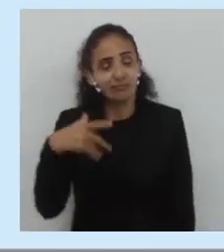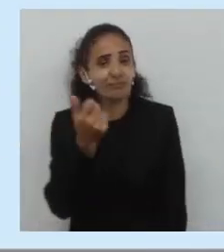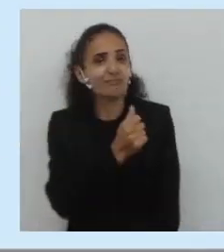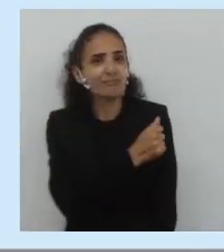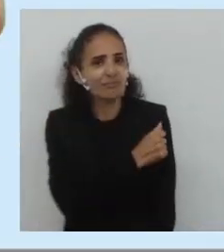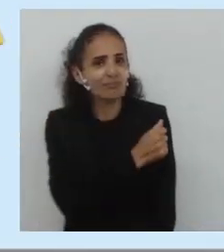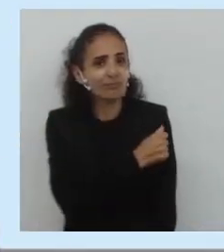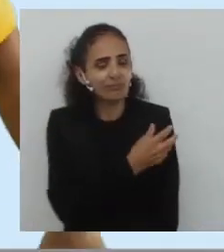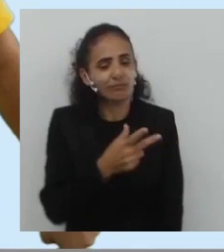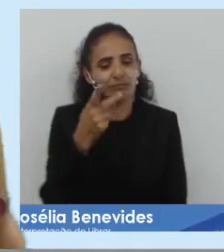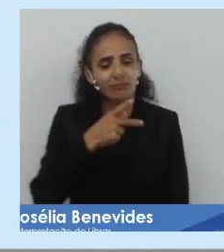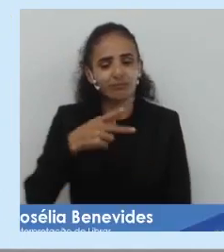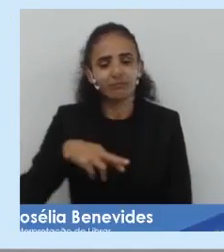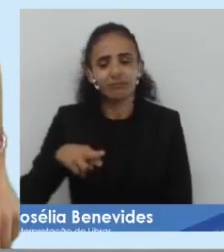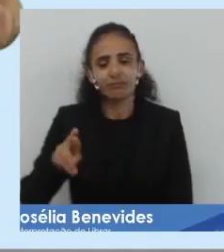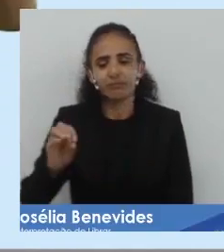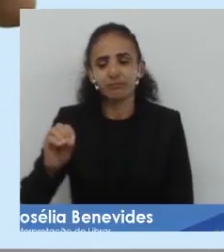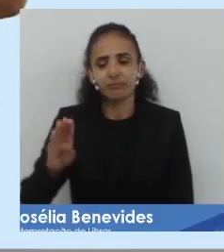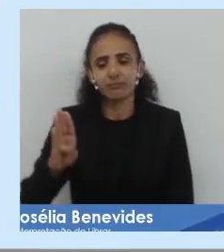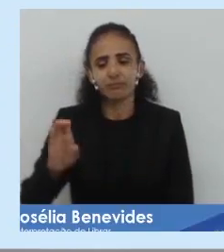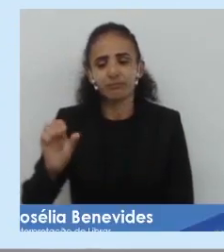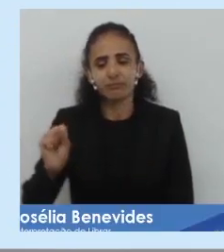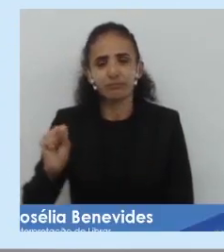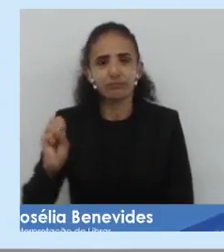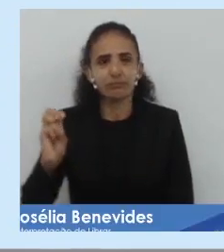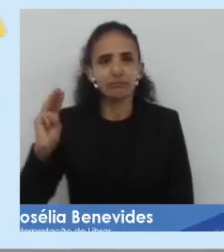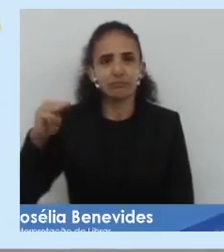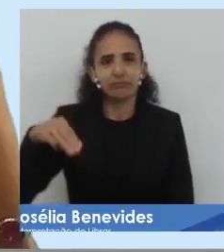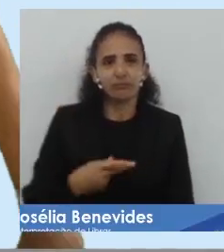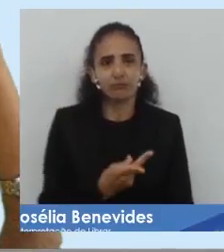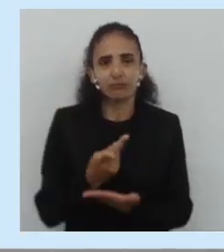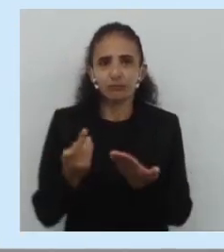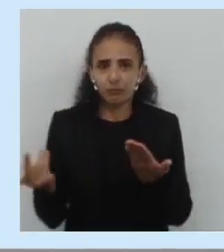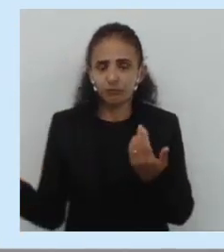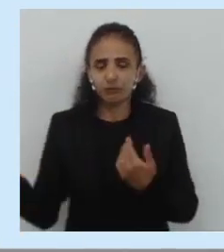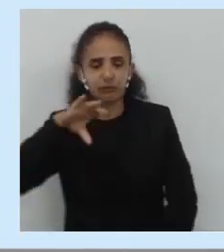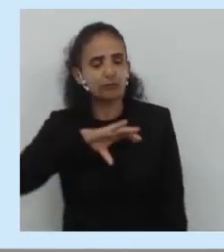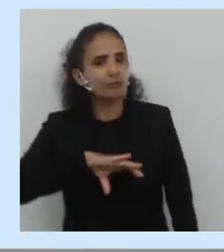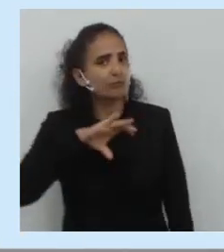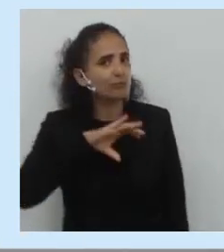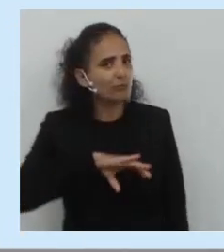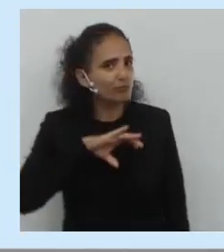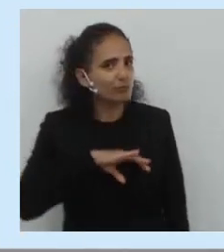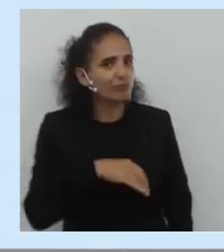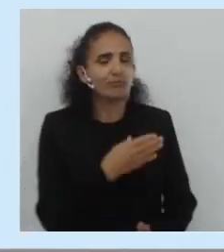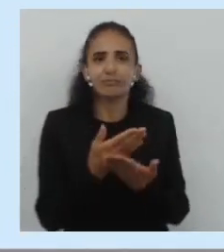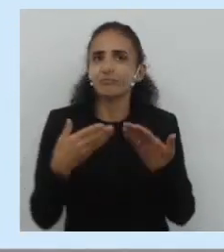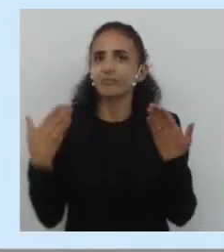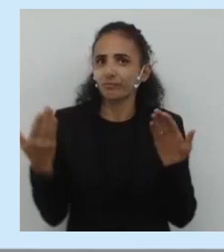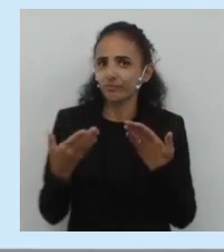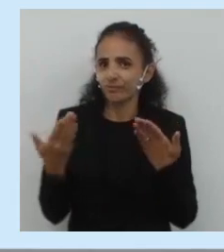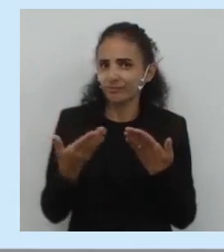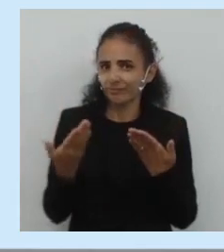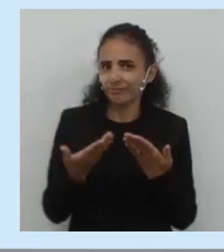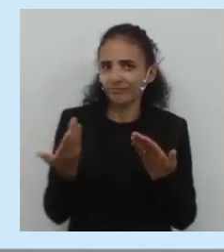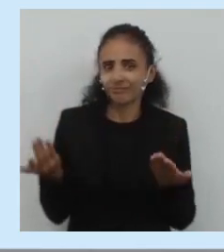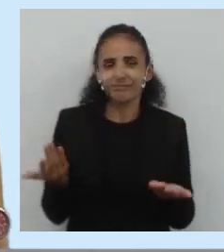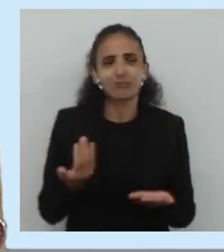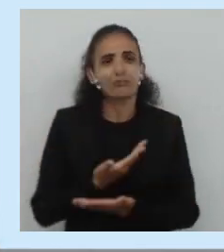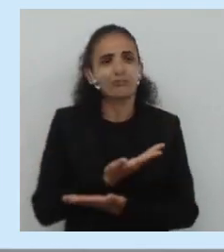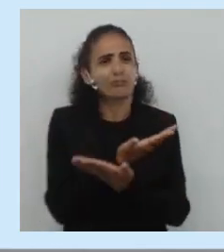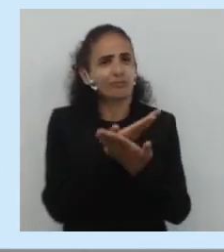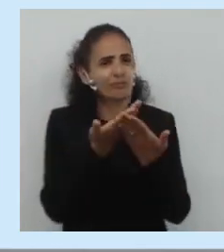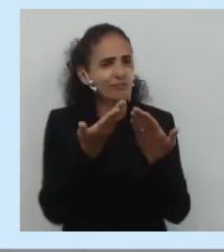Olá, estudantes! Eu sou o professor Robson Anselmo Tavares, professor de língua portuguesa, e hoje falo